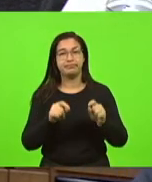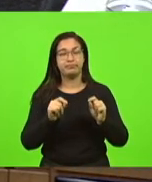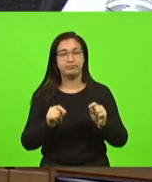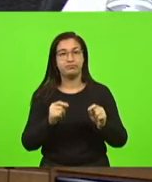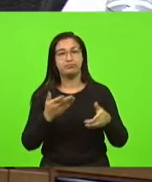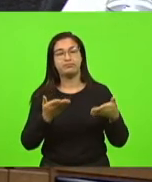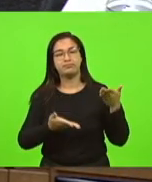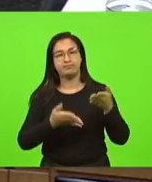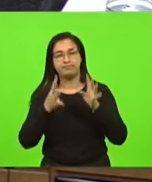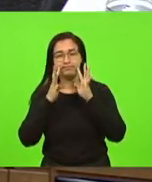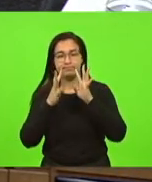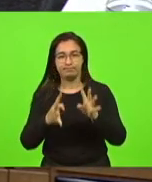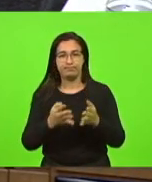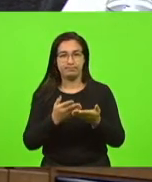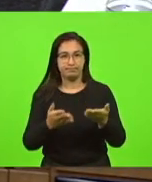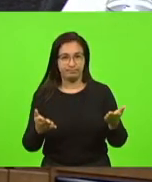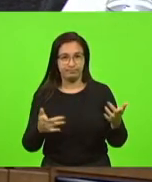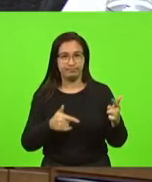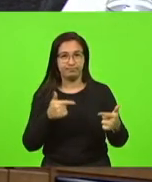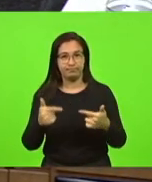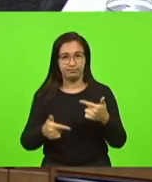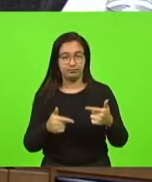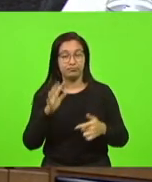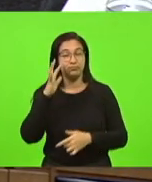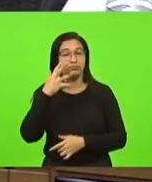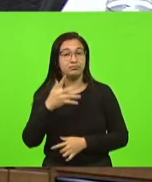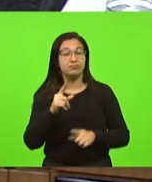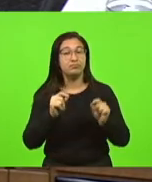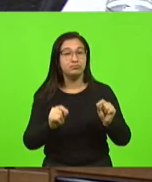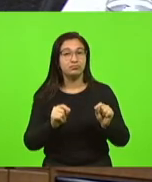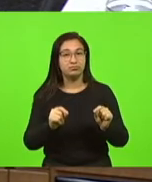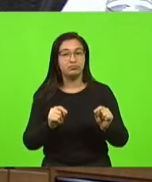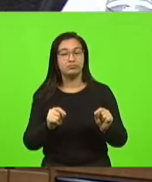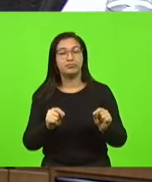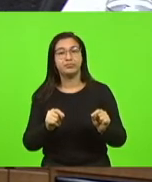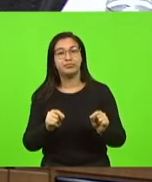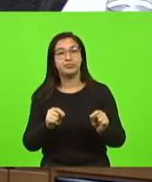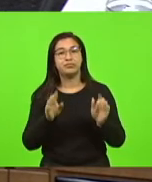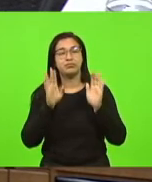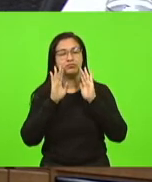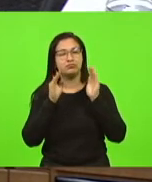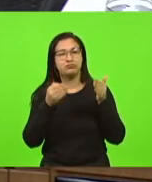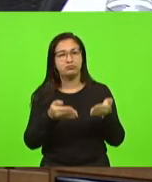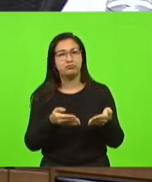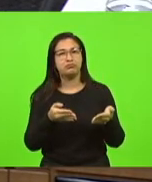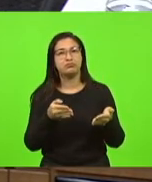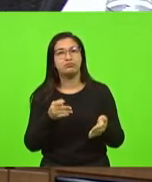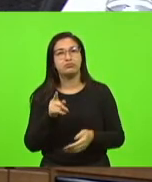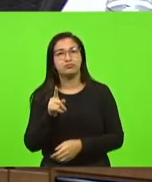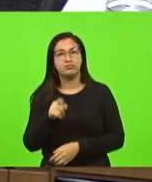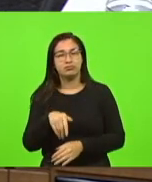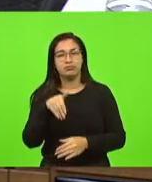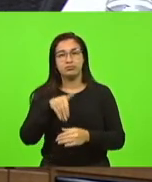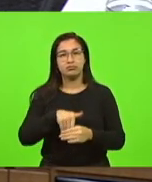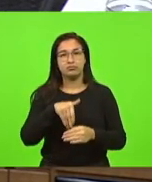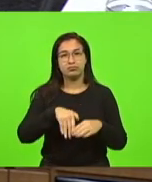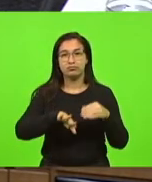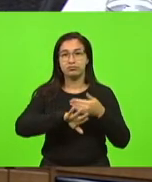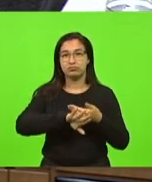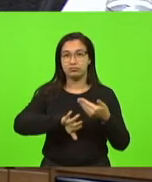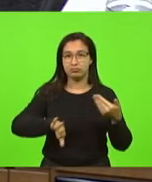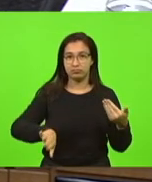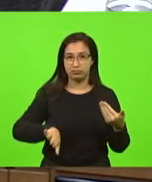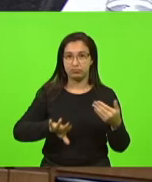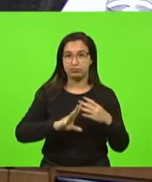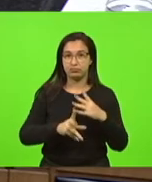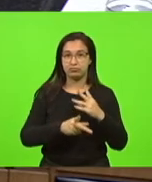do sócio-educativo. Qual é a solução? A solução é no sentido de votar em separado a emenda da deputada